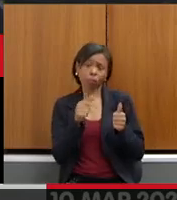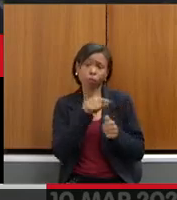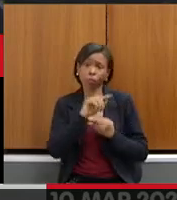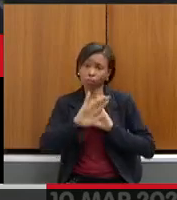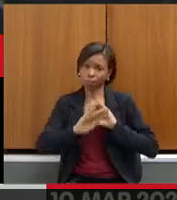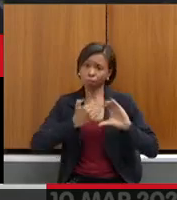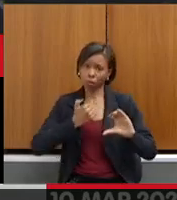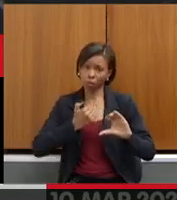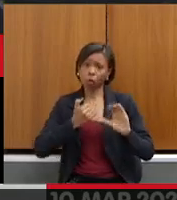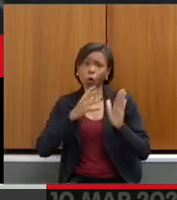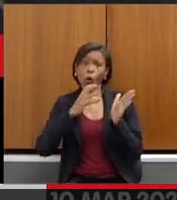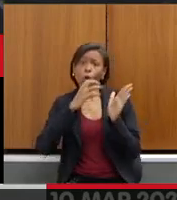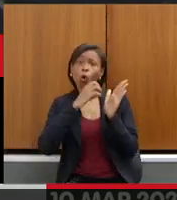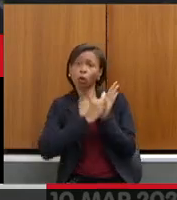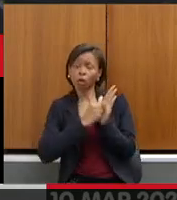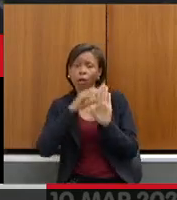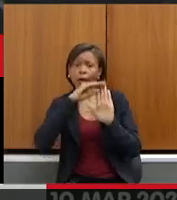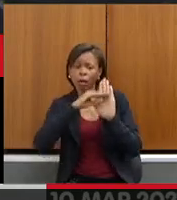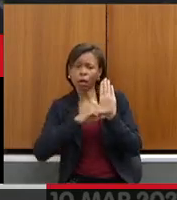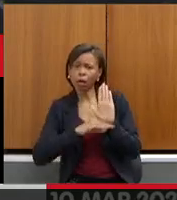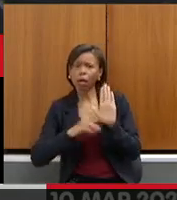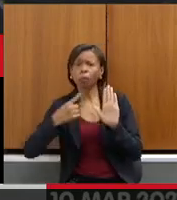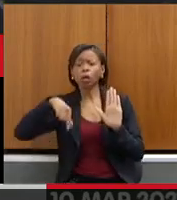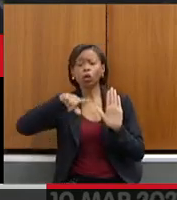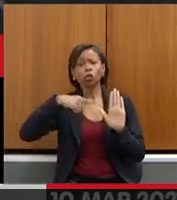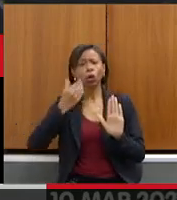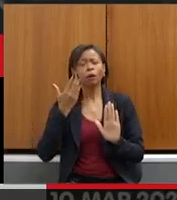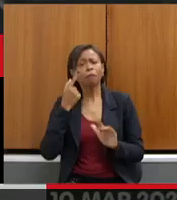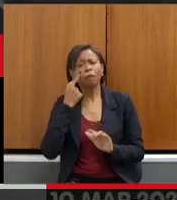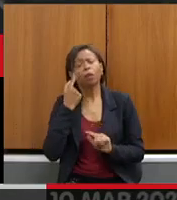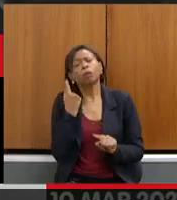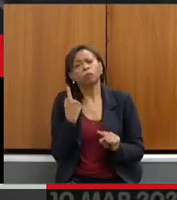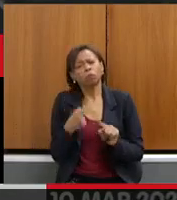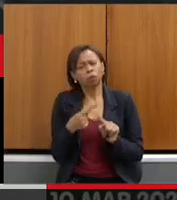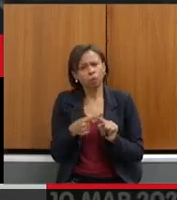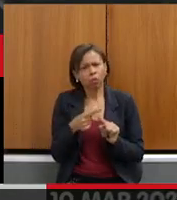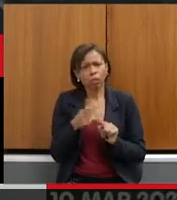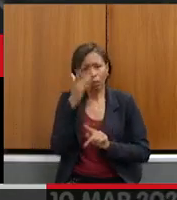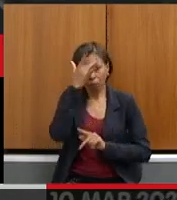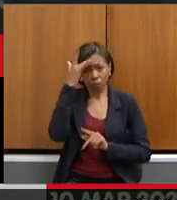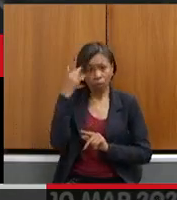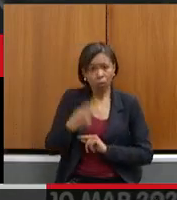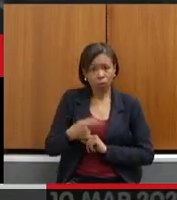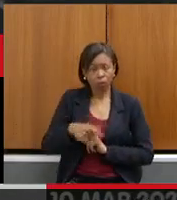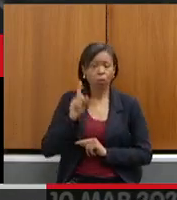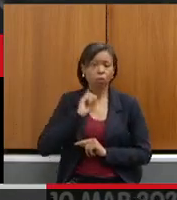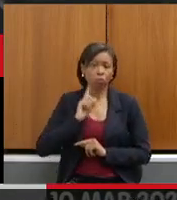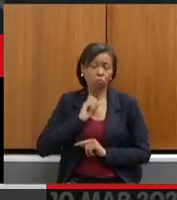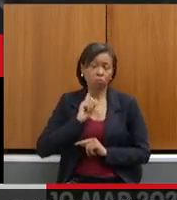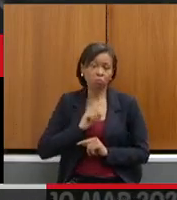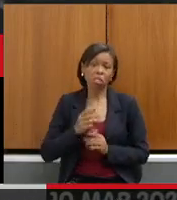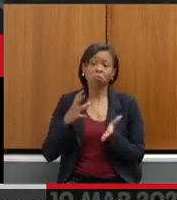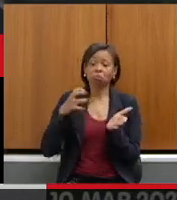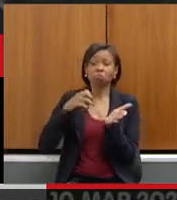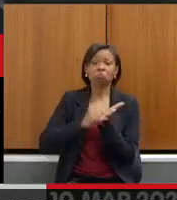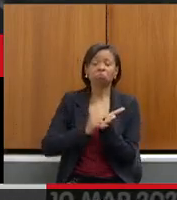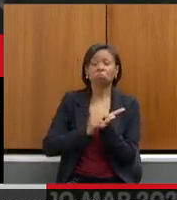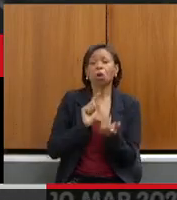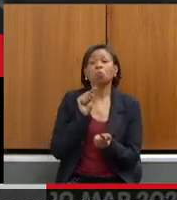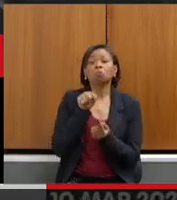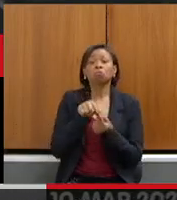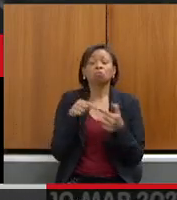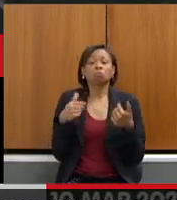esse cadastro o tendamos por quê que cidadão Mineiro e qual é o fim desse cadastro